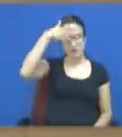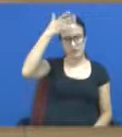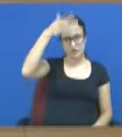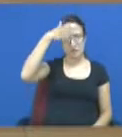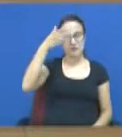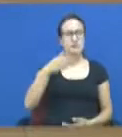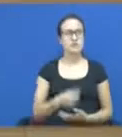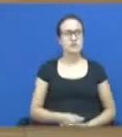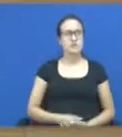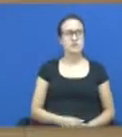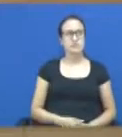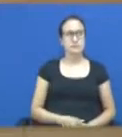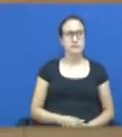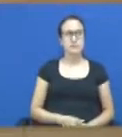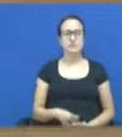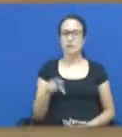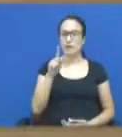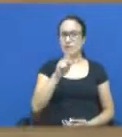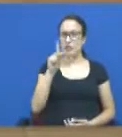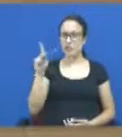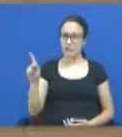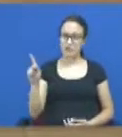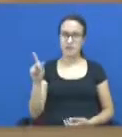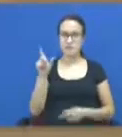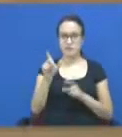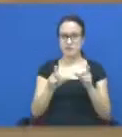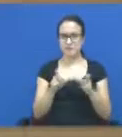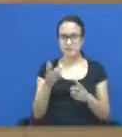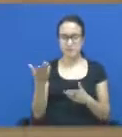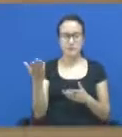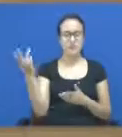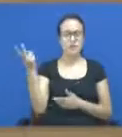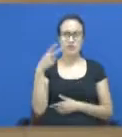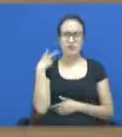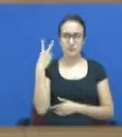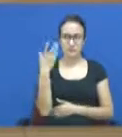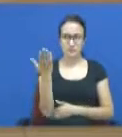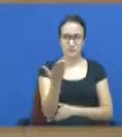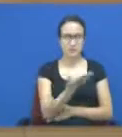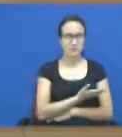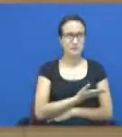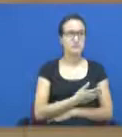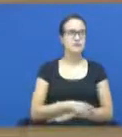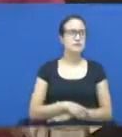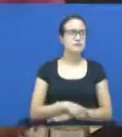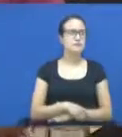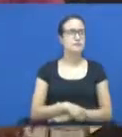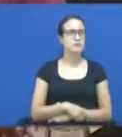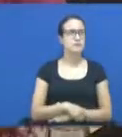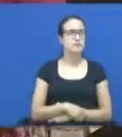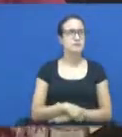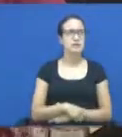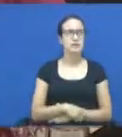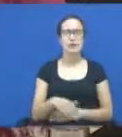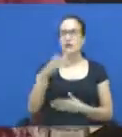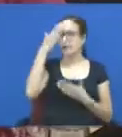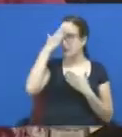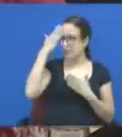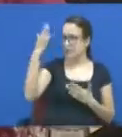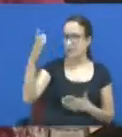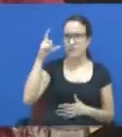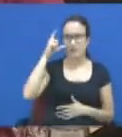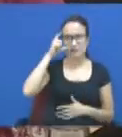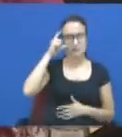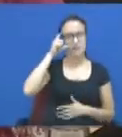Senhor presidente, nobres pares, na verdade, somente para agradecer ao Farid por esse trabalho